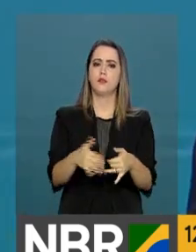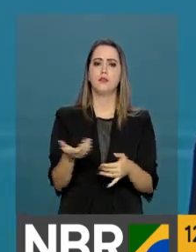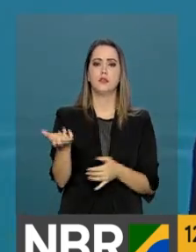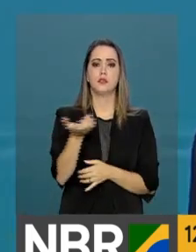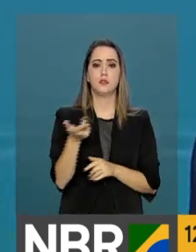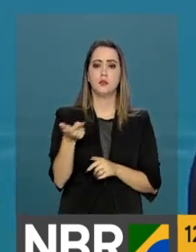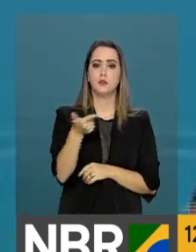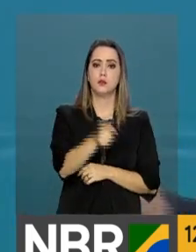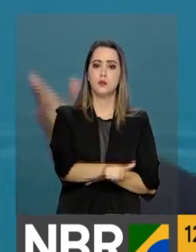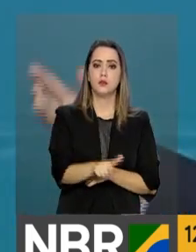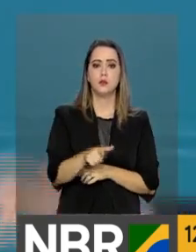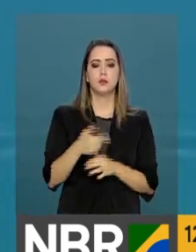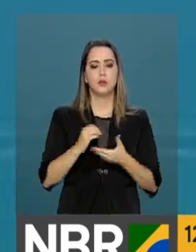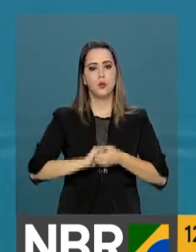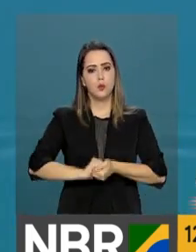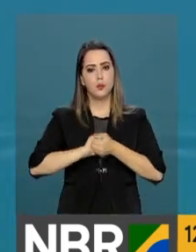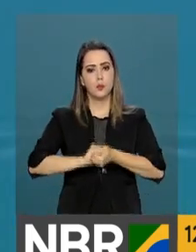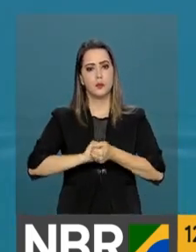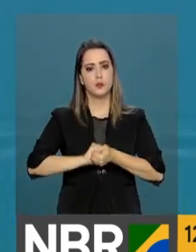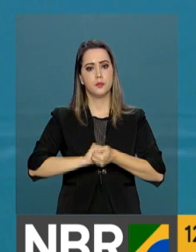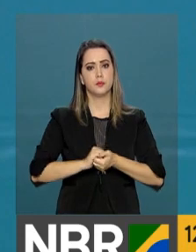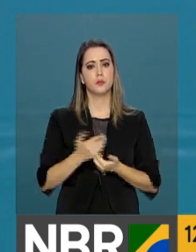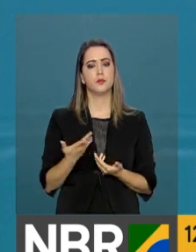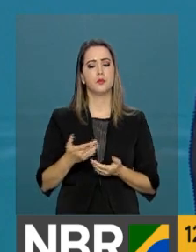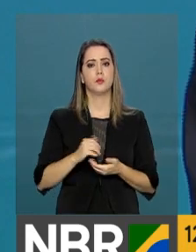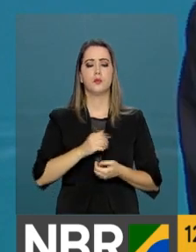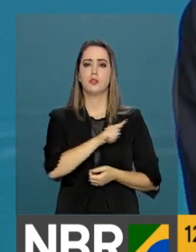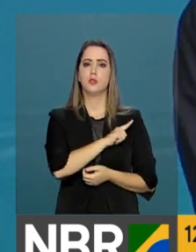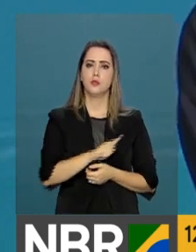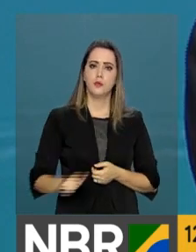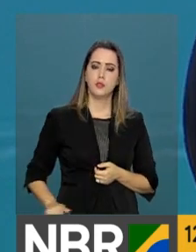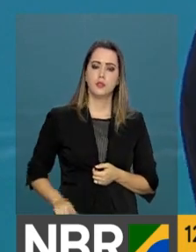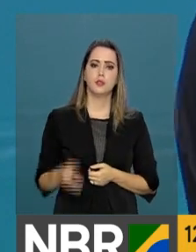vez cumprimentar a todos, cumprimentar os senhores governadores,